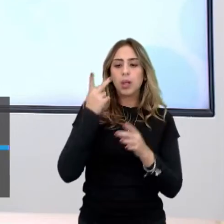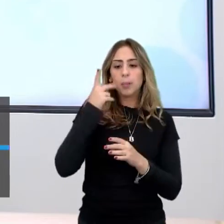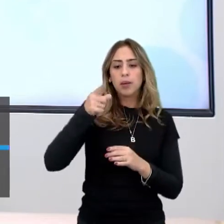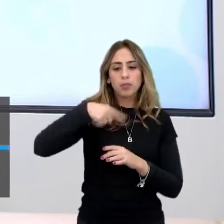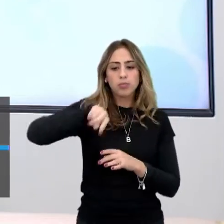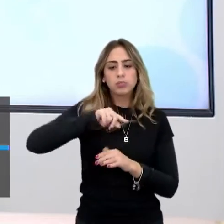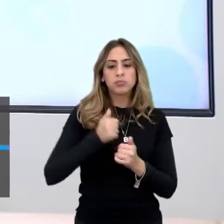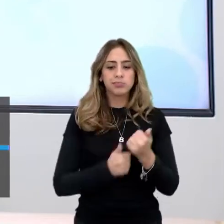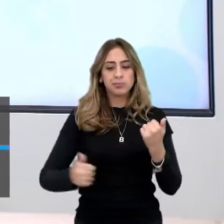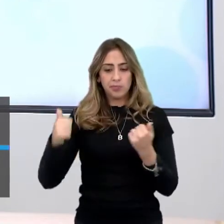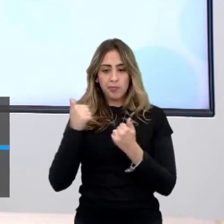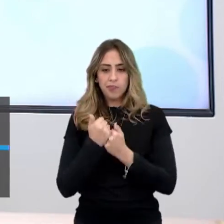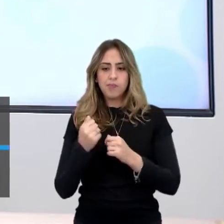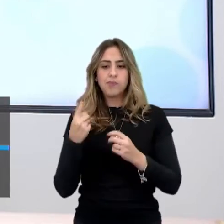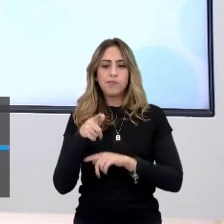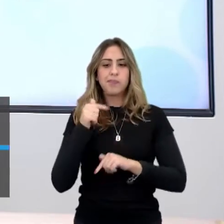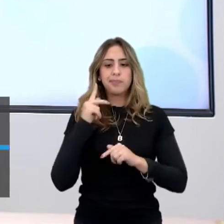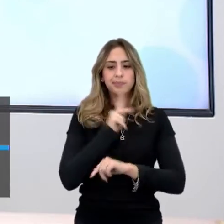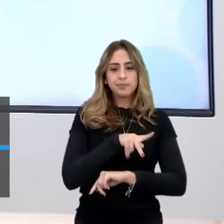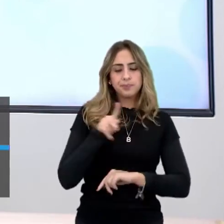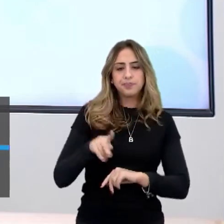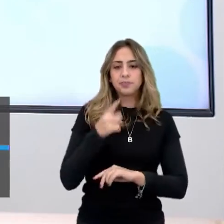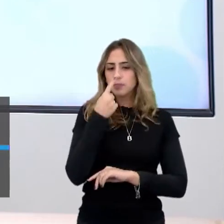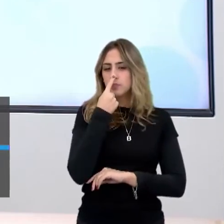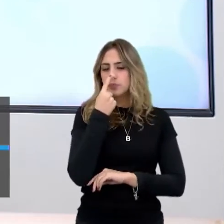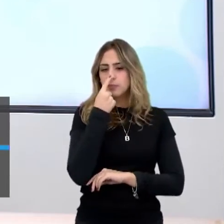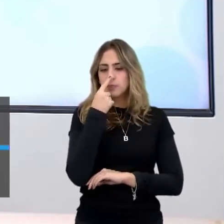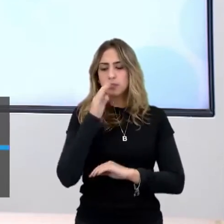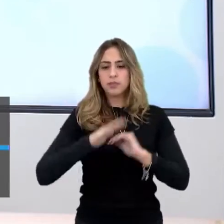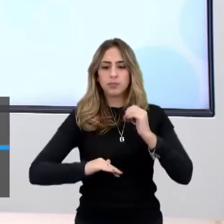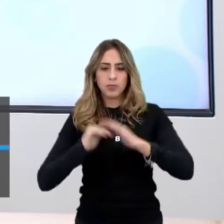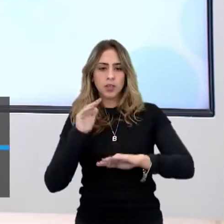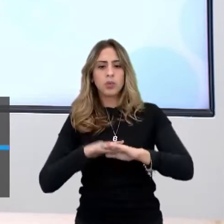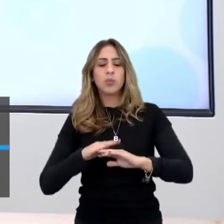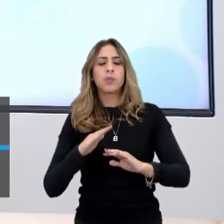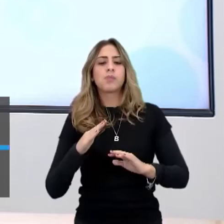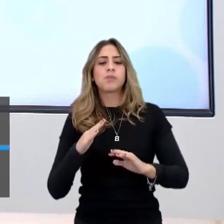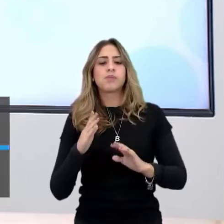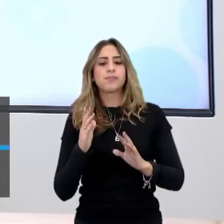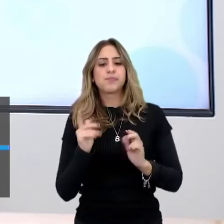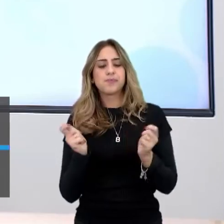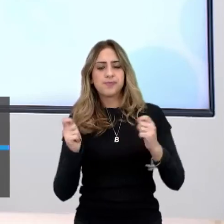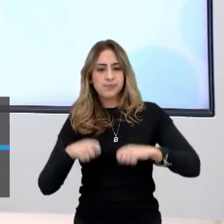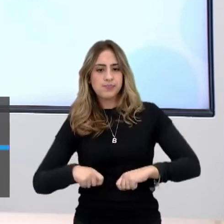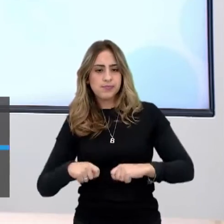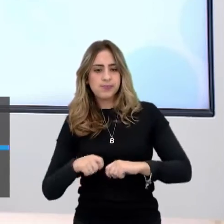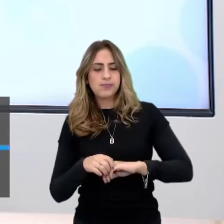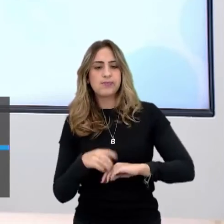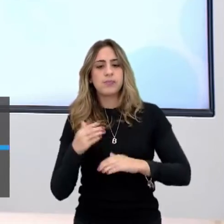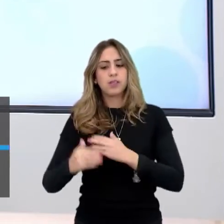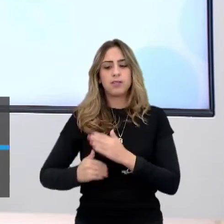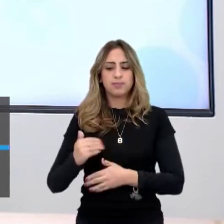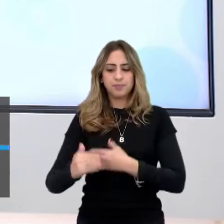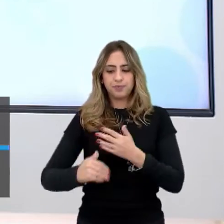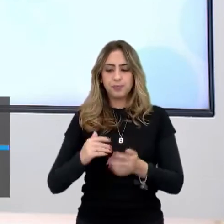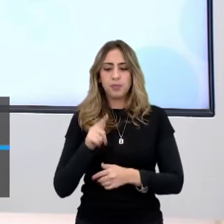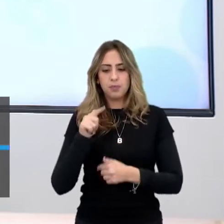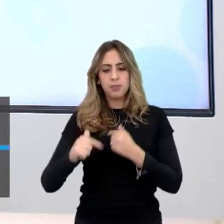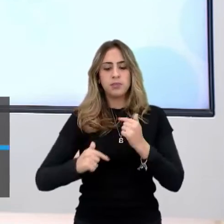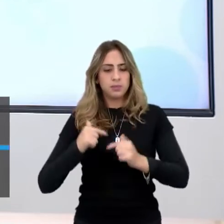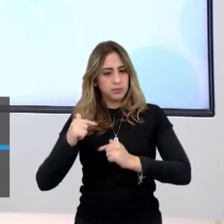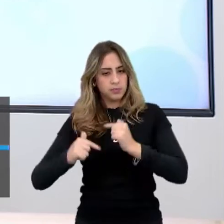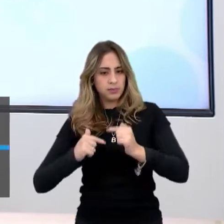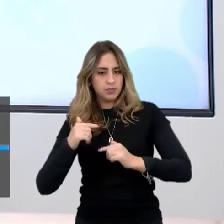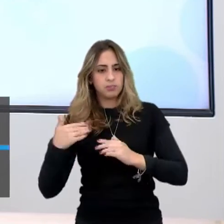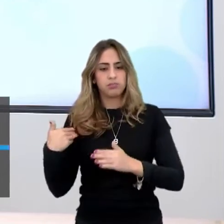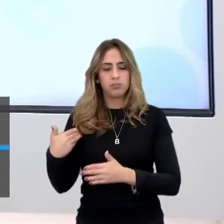no repositório, inclusive os professores, as habilidades que são habilidades e competências, né, que são desenvolvidas, são trabalhadas aí